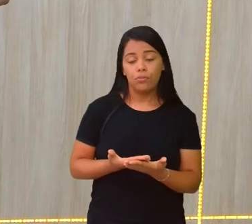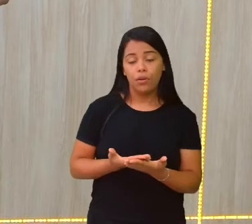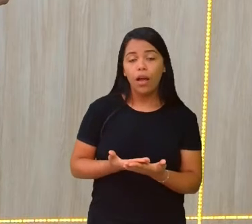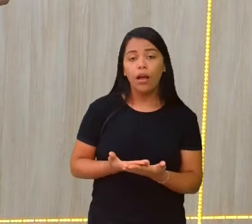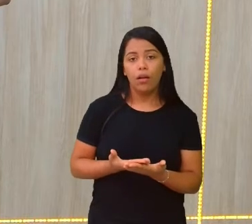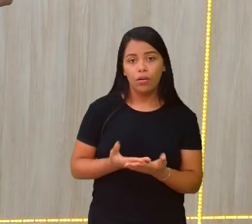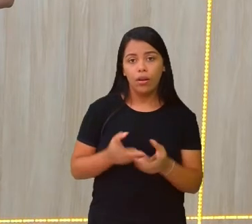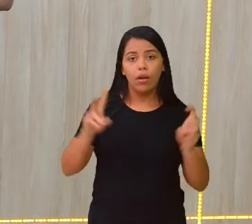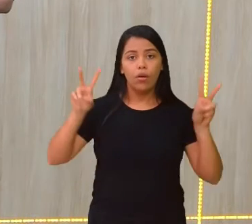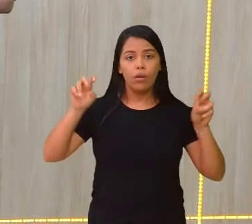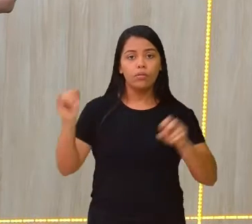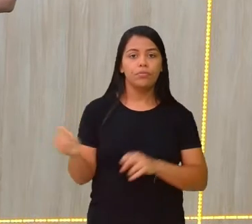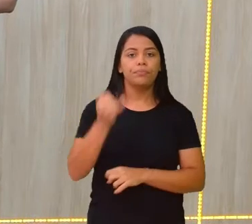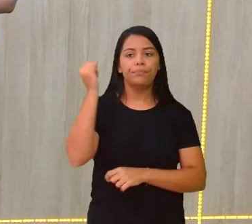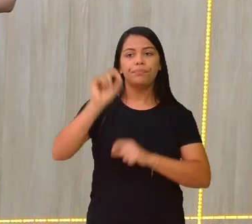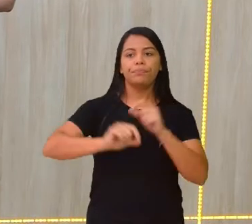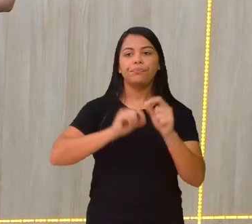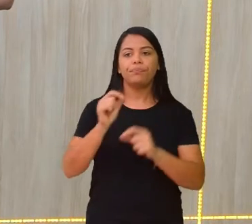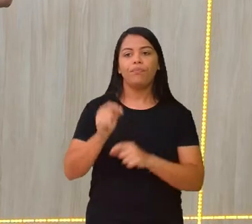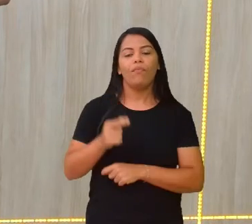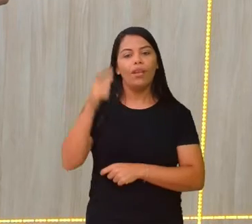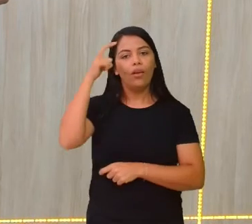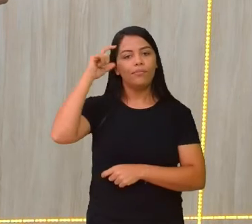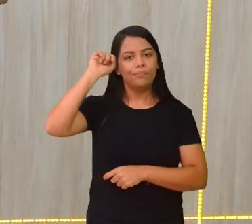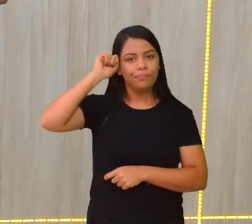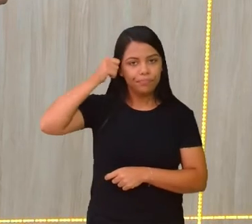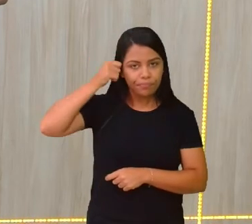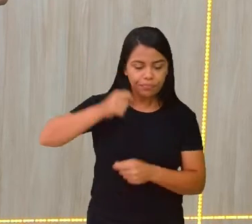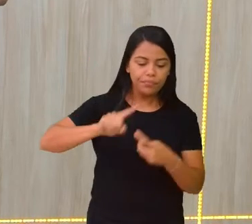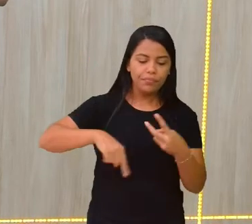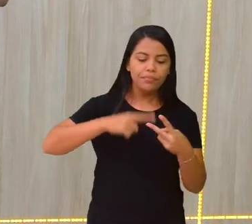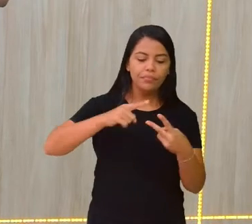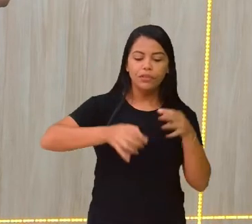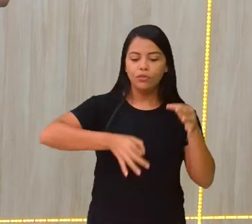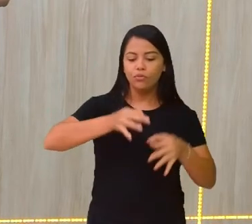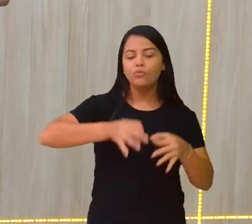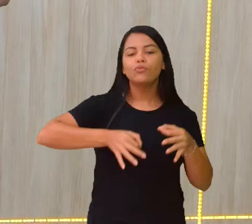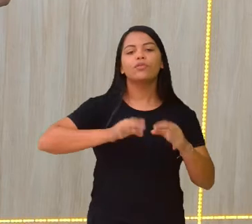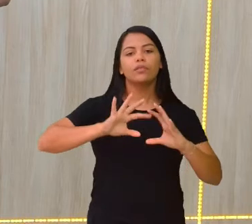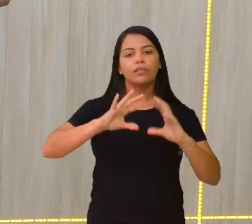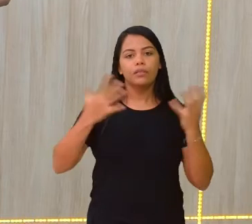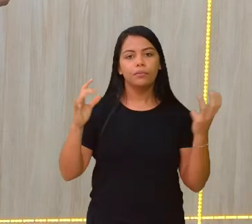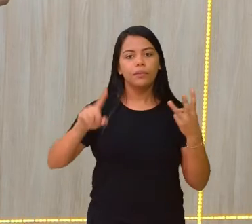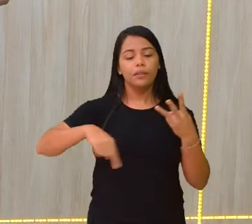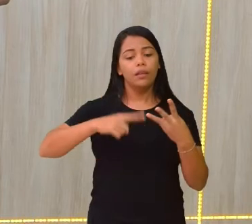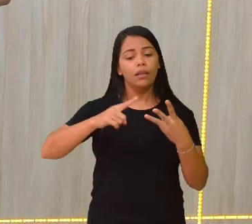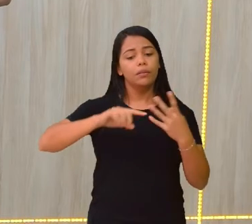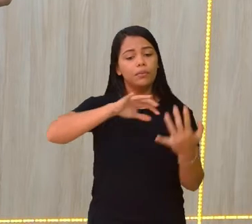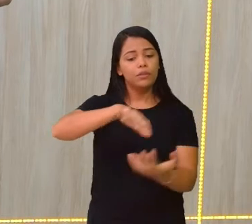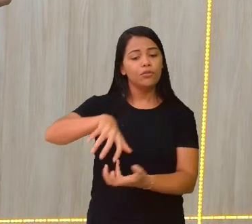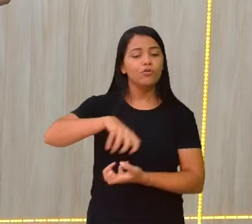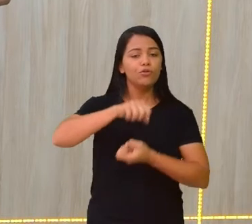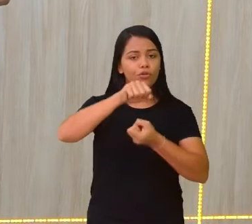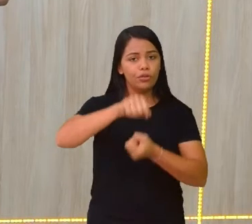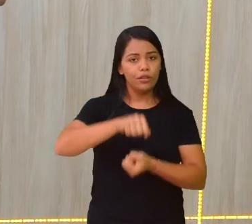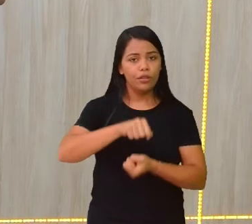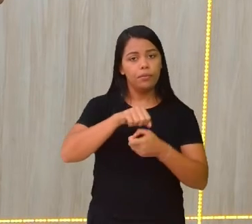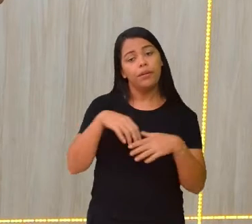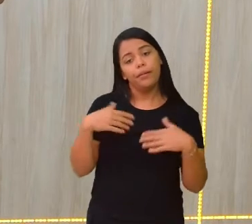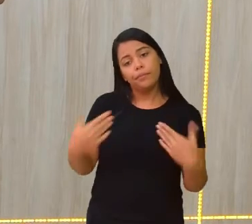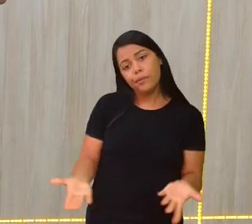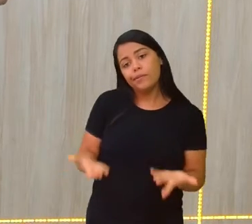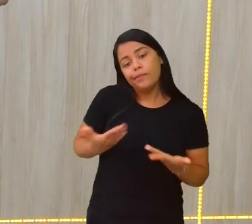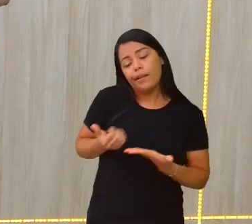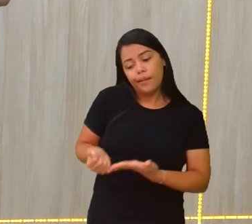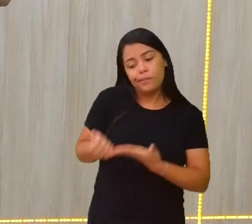nessas últimas aulas, que é consciência negra, justiça ambiental e sustentabilidade. Pois é, e quem está aqui